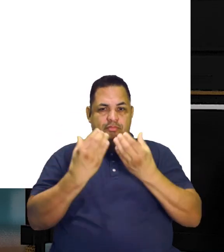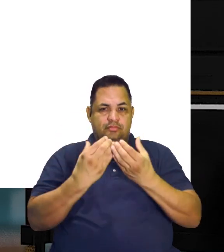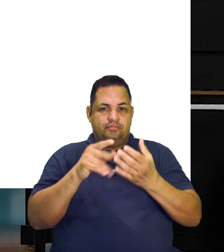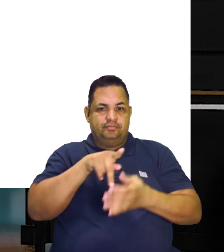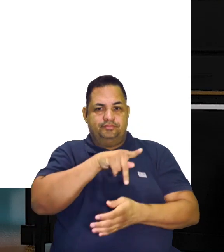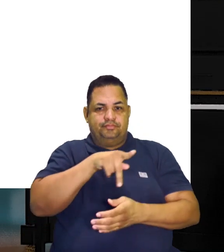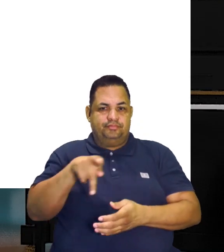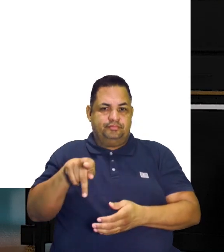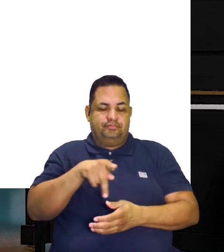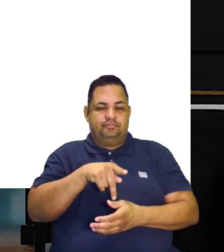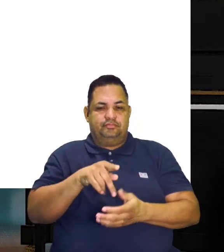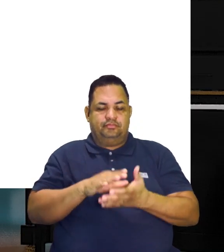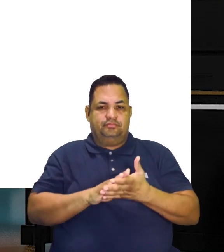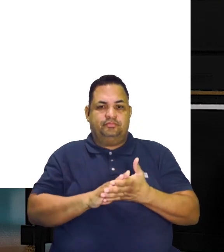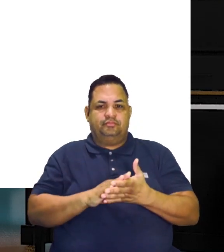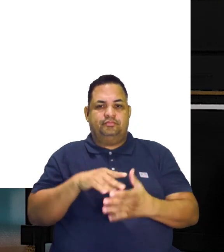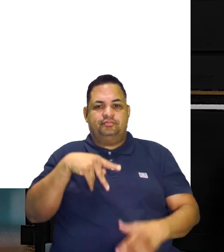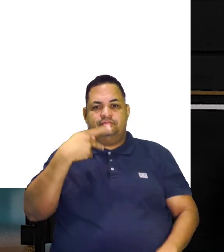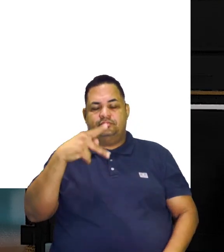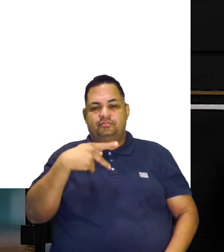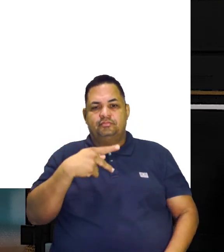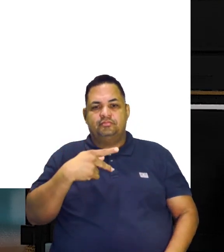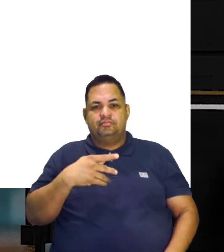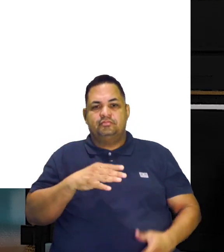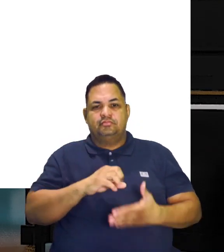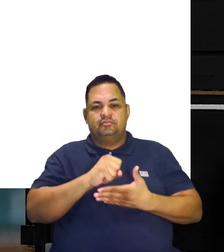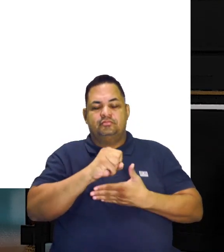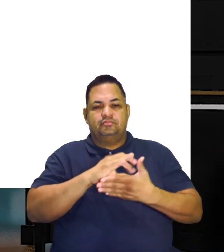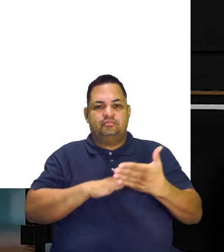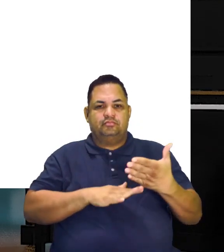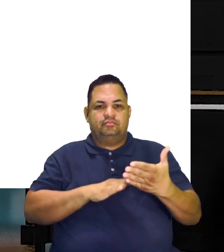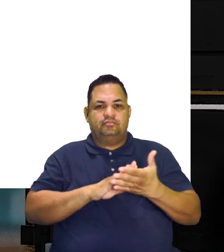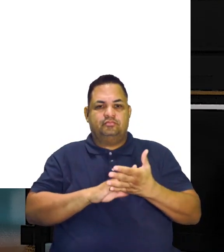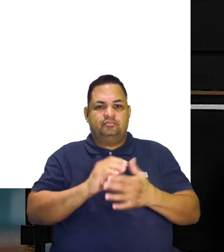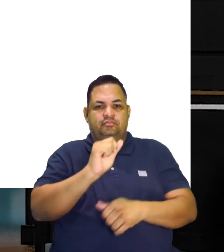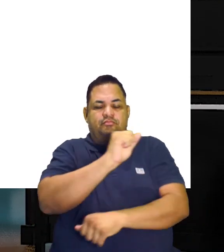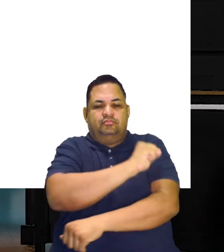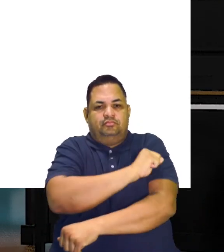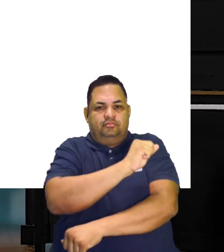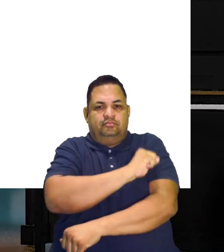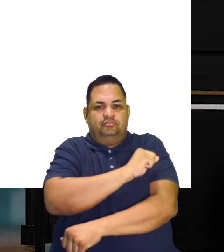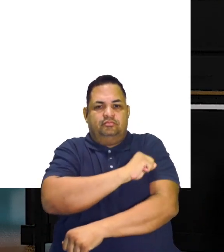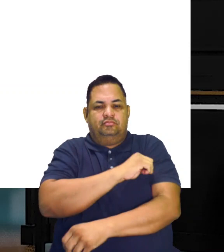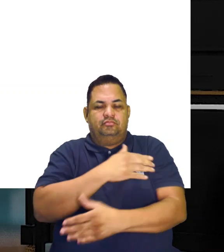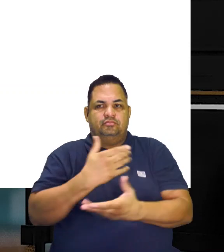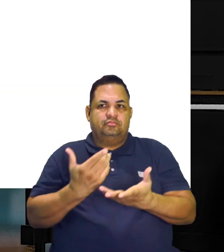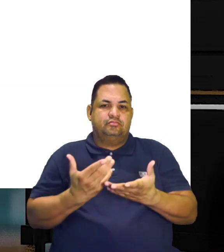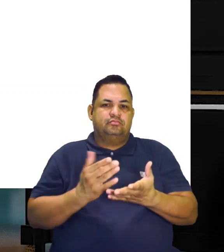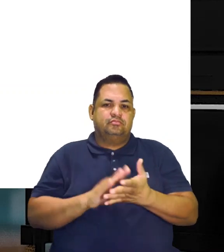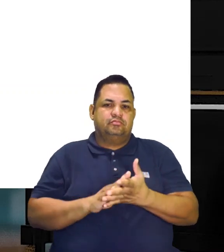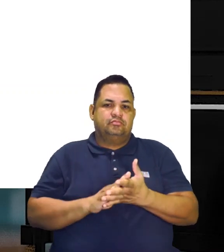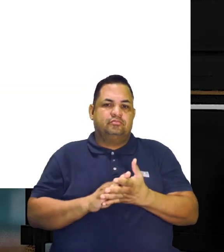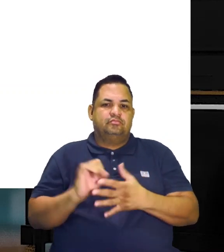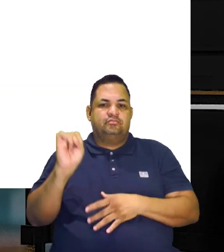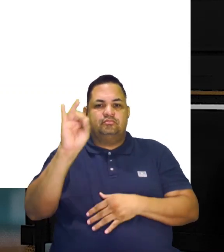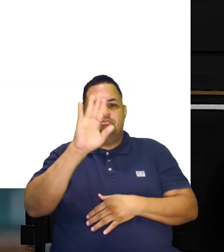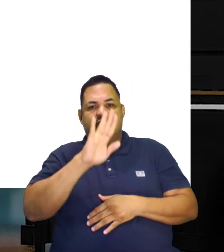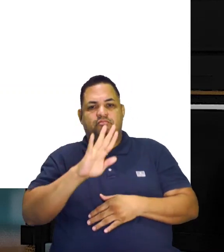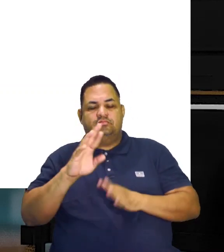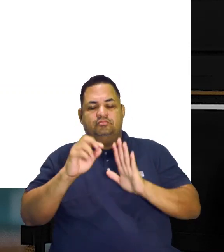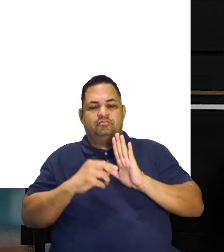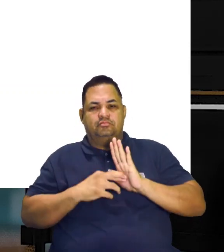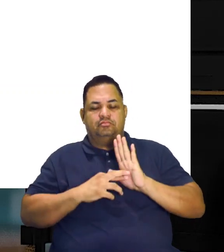O professor me falou de uma atividade que eu coloquei para os alunos fazerem alguma imagem,